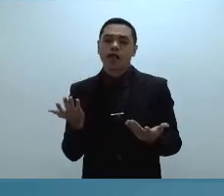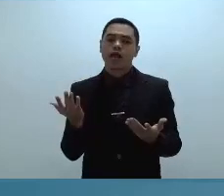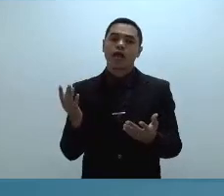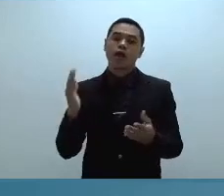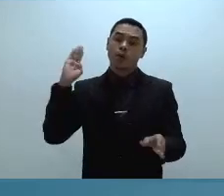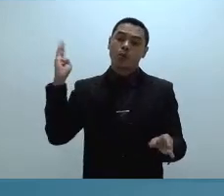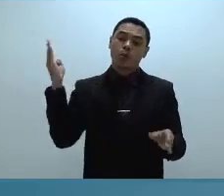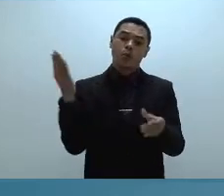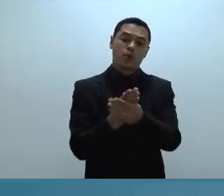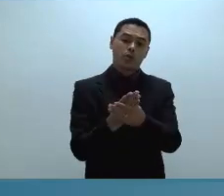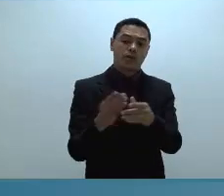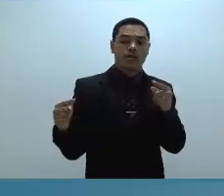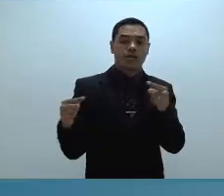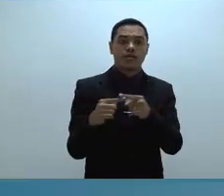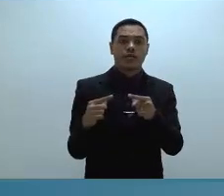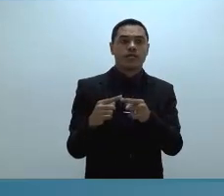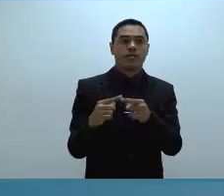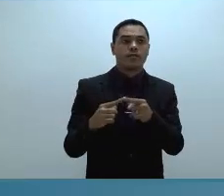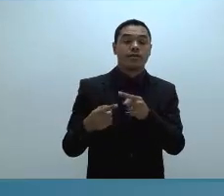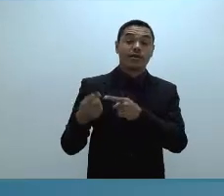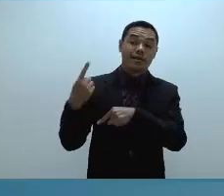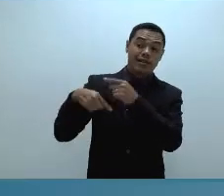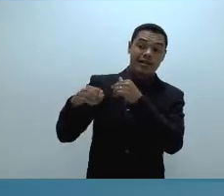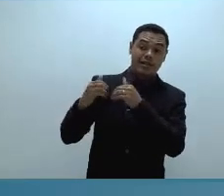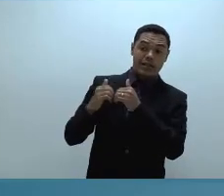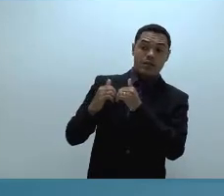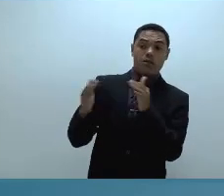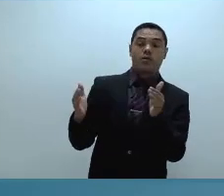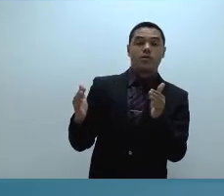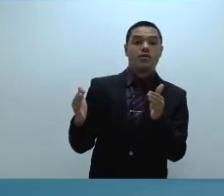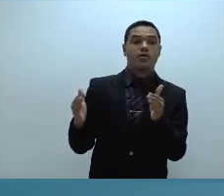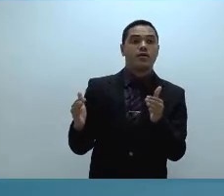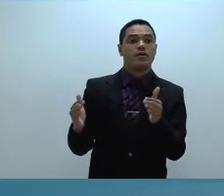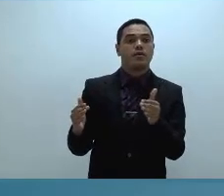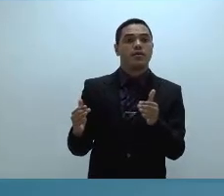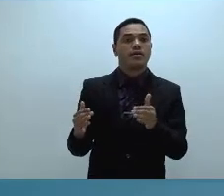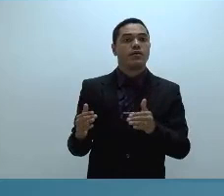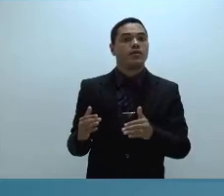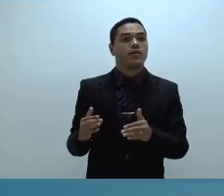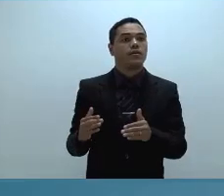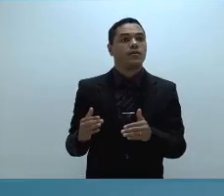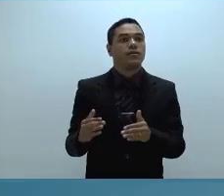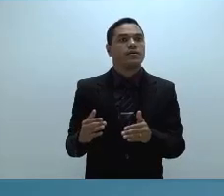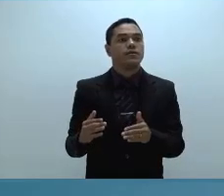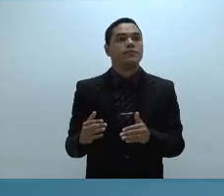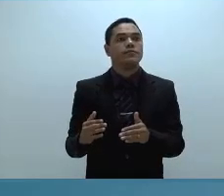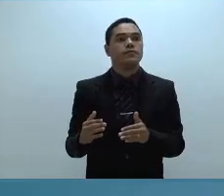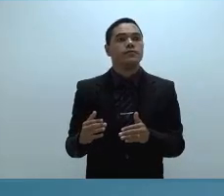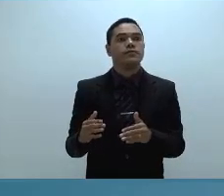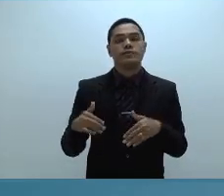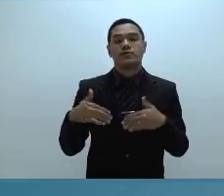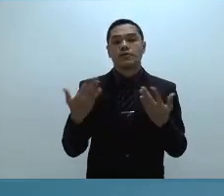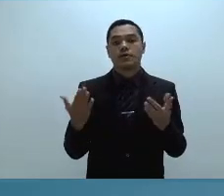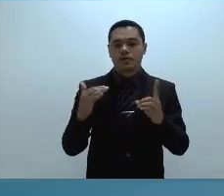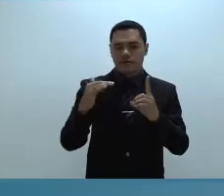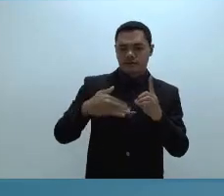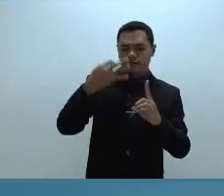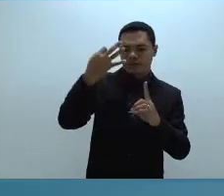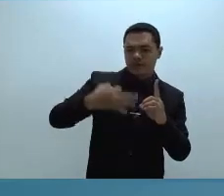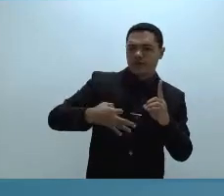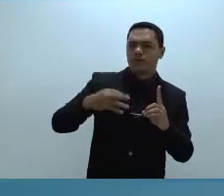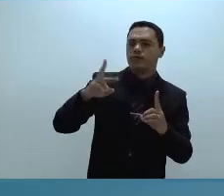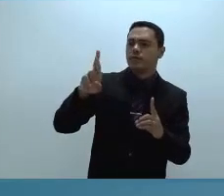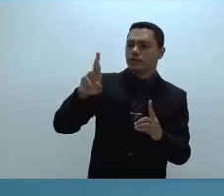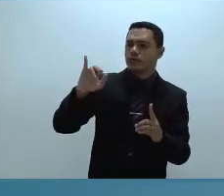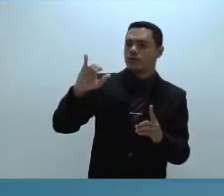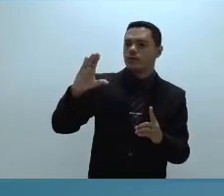o que houve foi a na origem. Então, é o que o desembargador Ricardo falou. Não é tudo que vai para